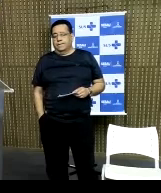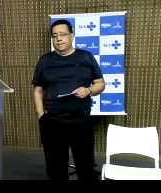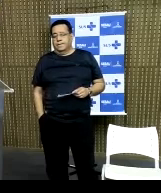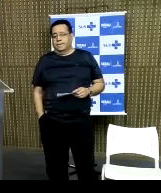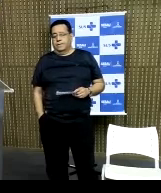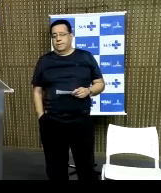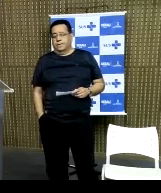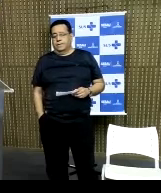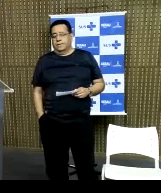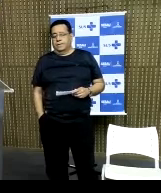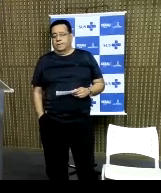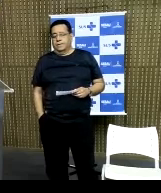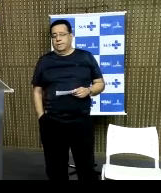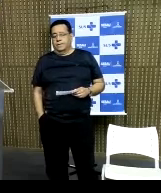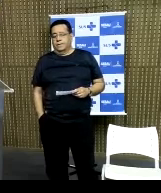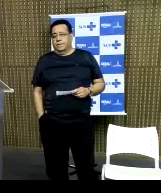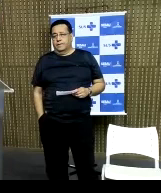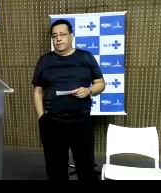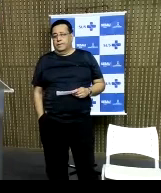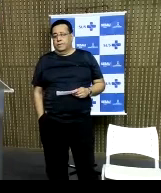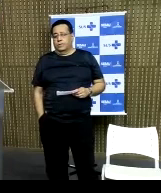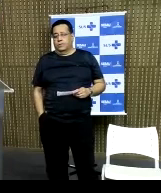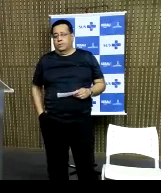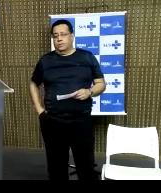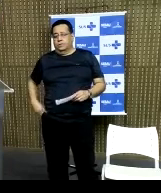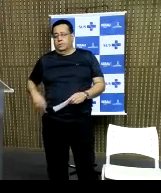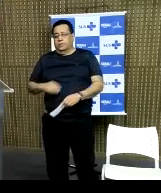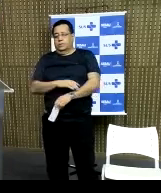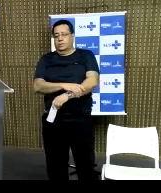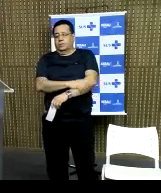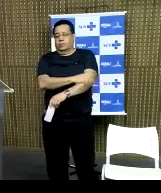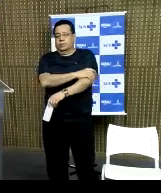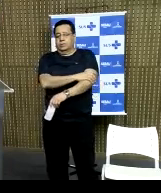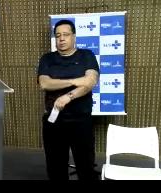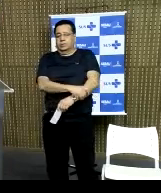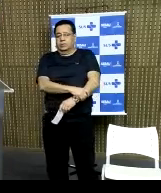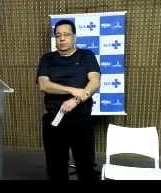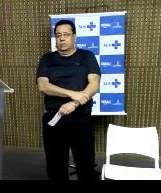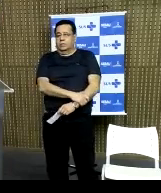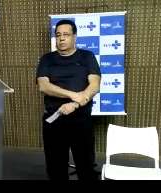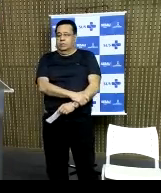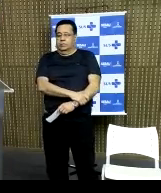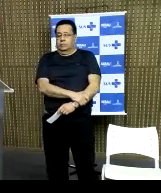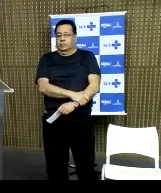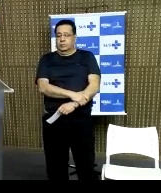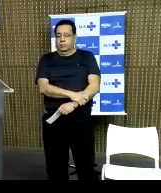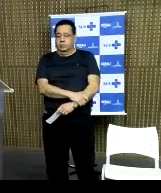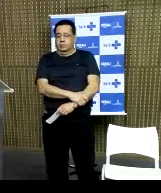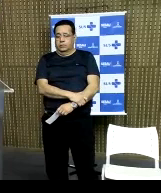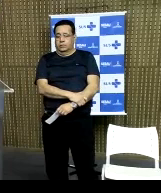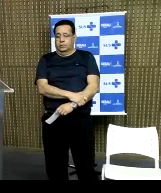gripais, e o rastreamento de contatos também, que foi feito através do